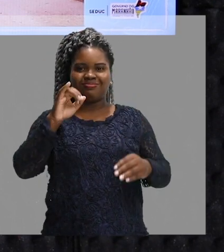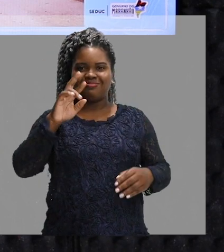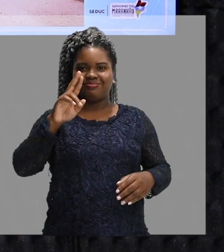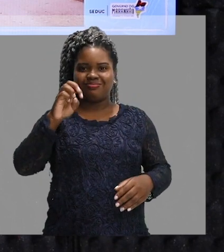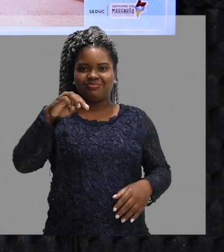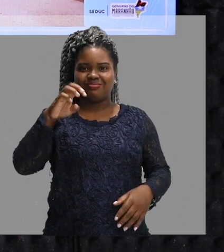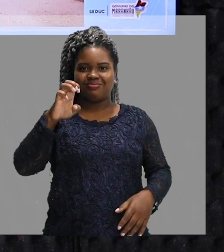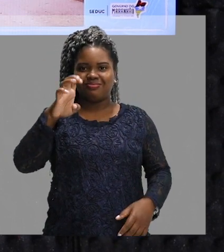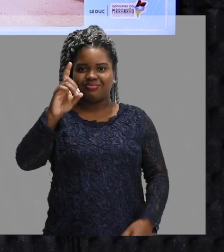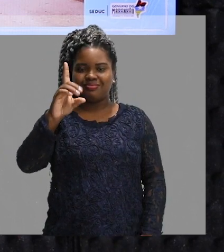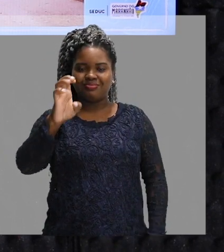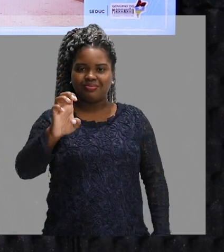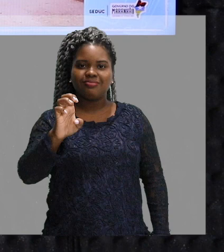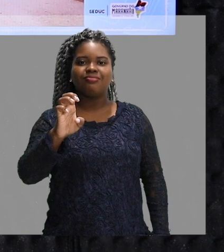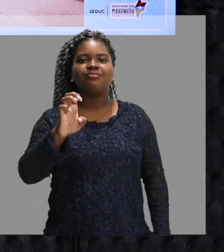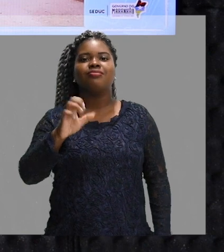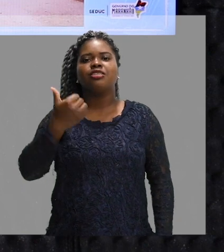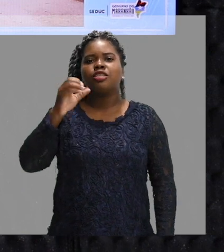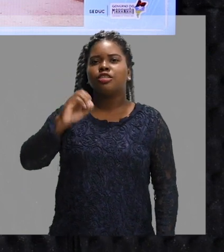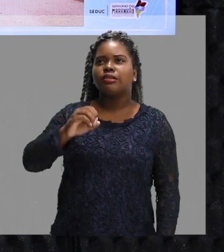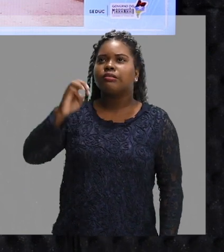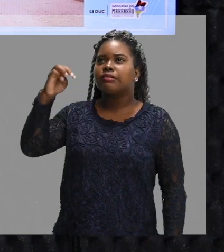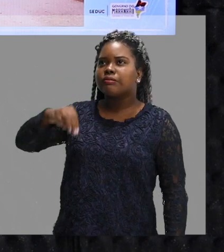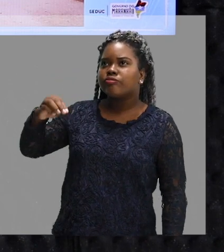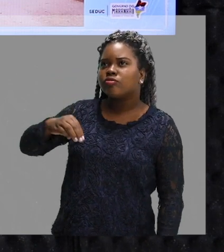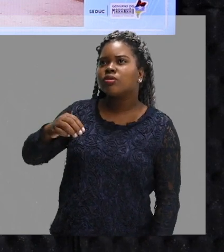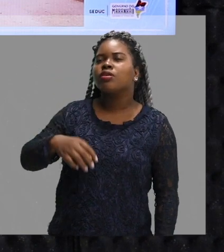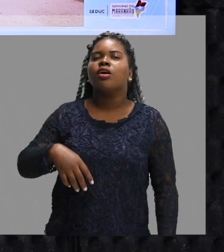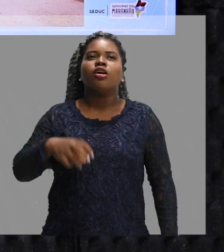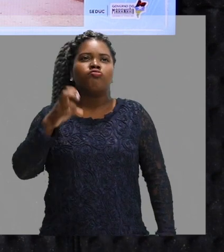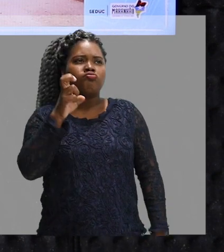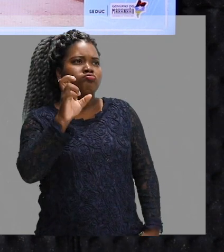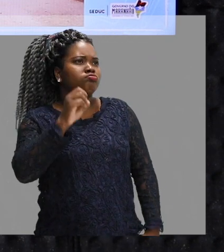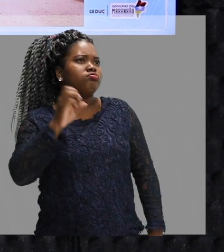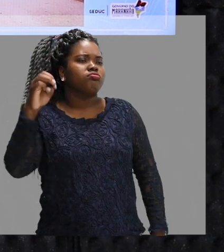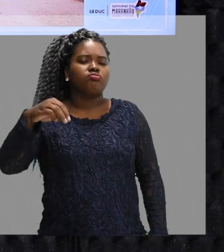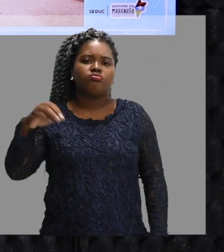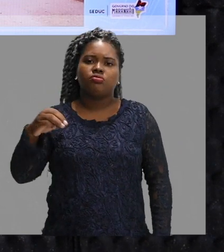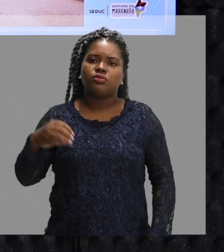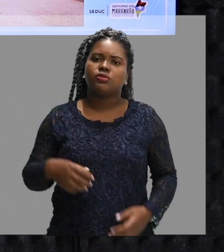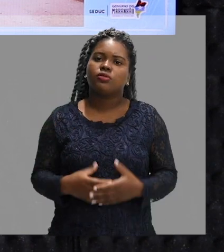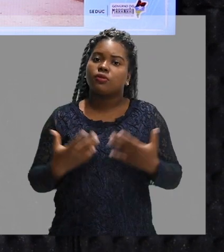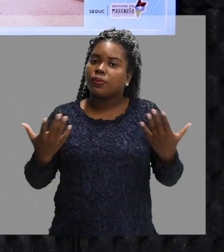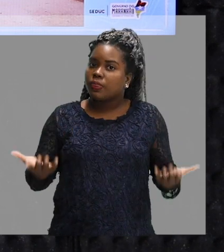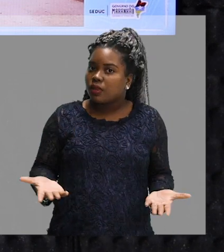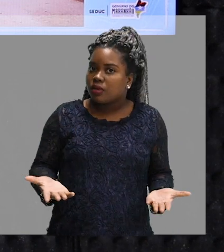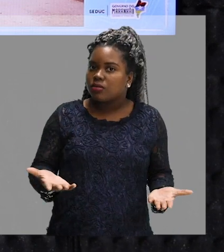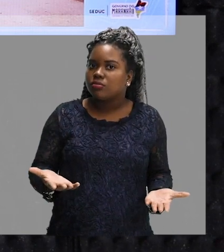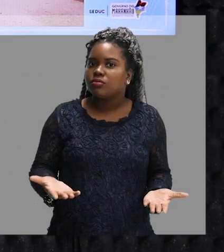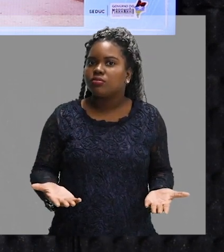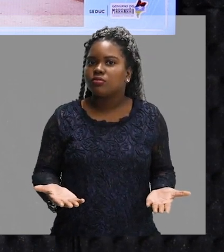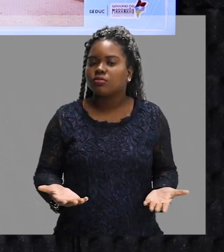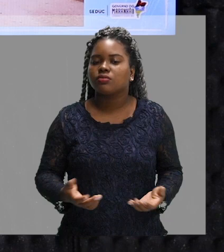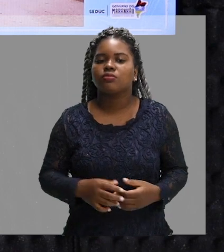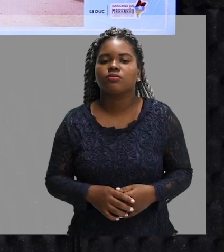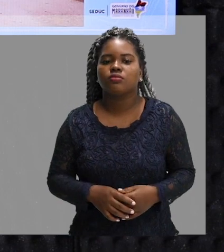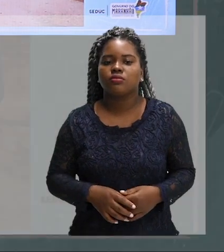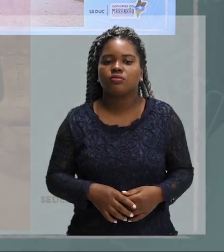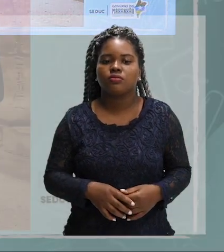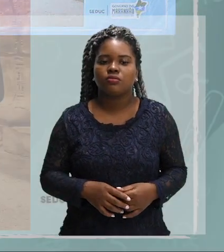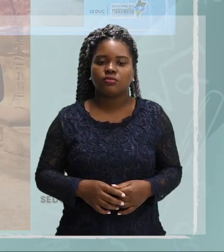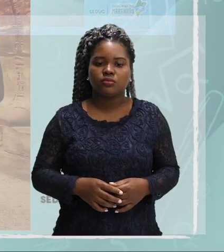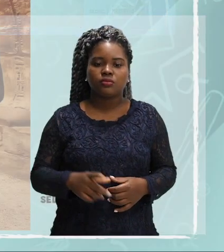filho vai fazer uma de 50, meu neto vai fazer uma de 140 a 150. Eu estou falando das pirâmides de Quéops, Quefren e